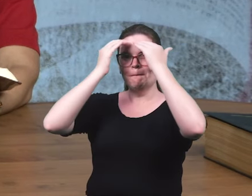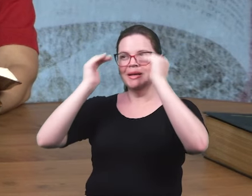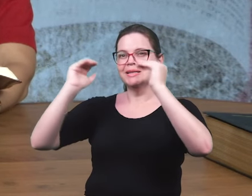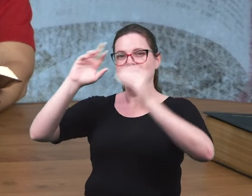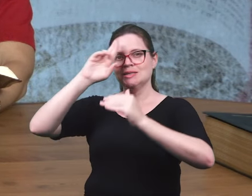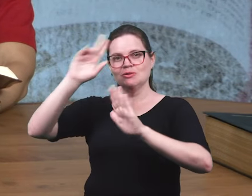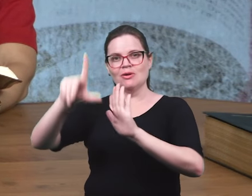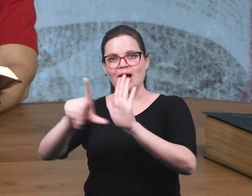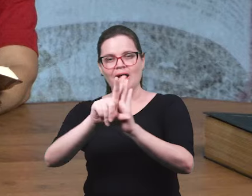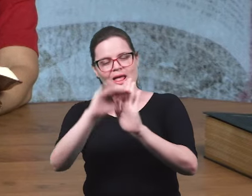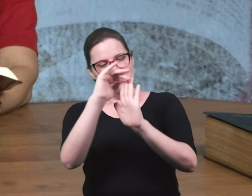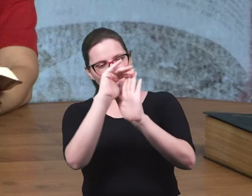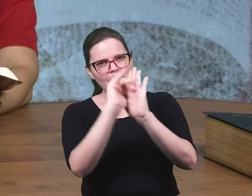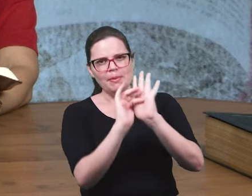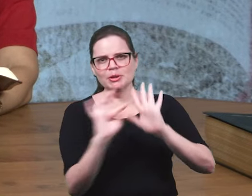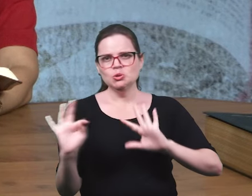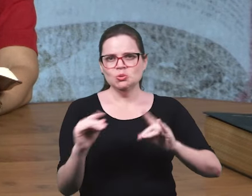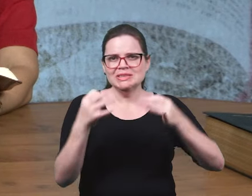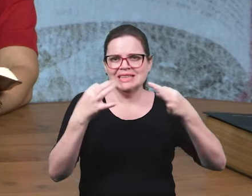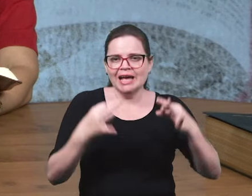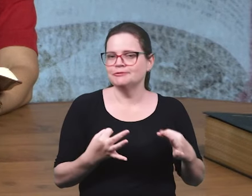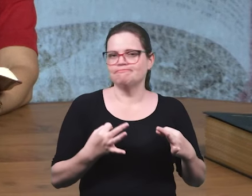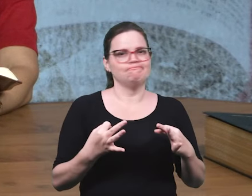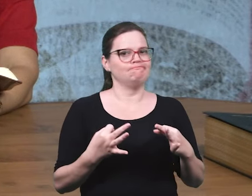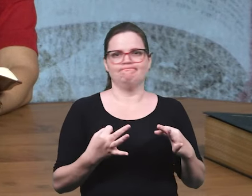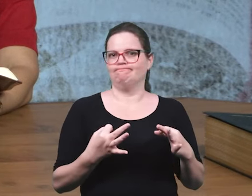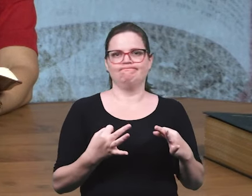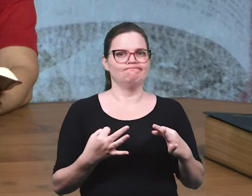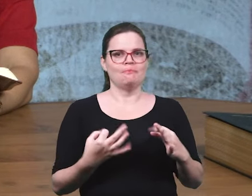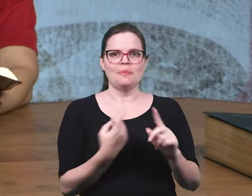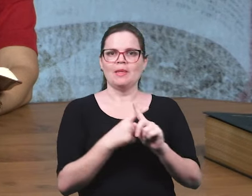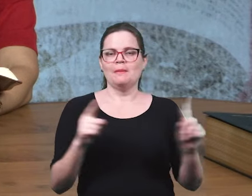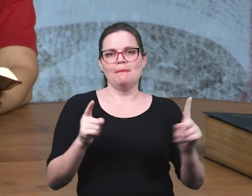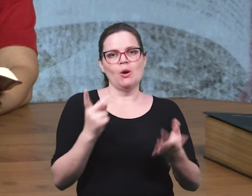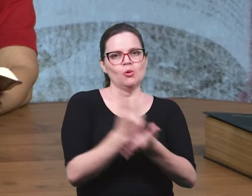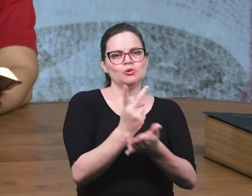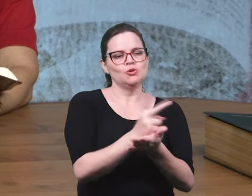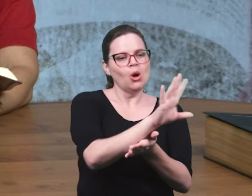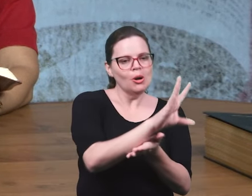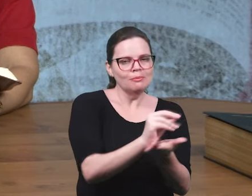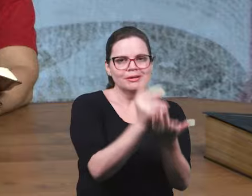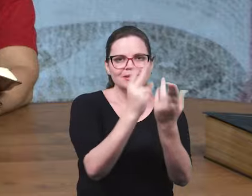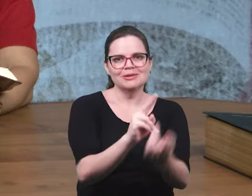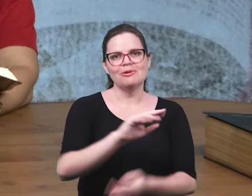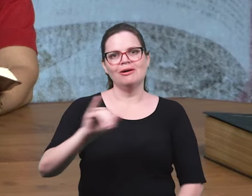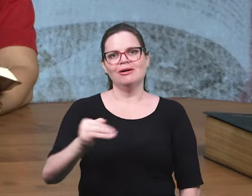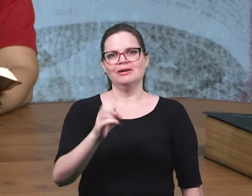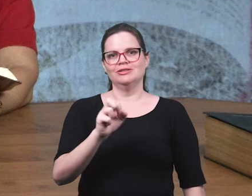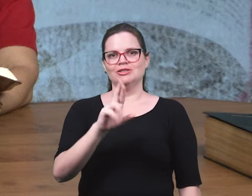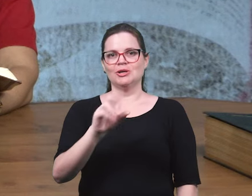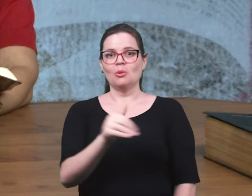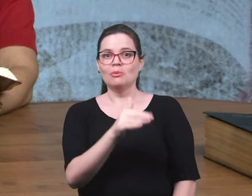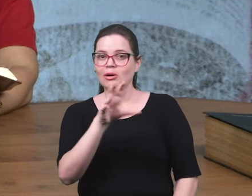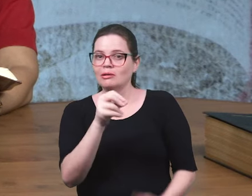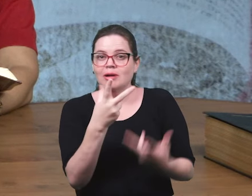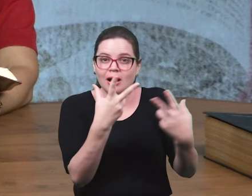do Senhor Deus de Israel, nem se apartou dos pecados de Jeroboão, que fez pecar a